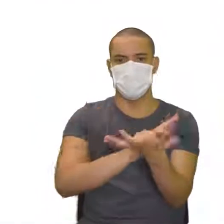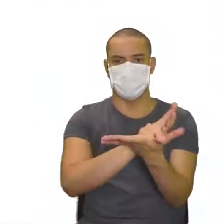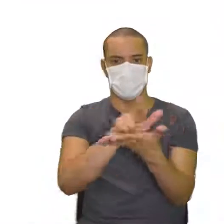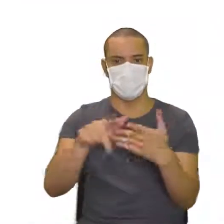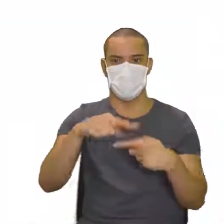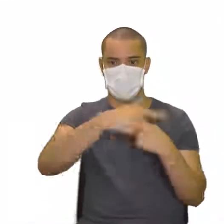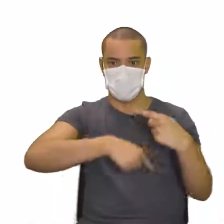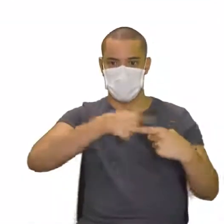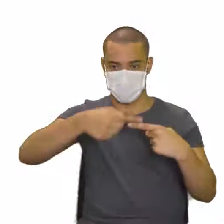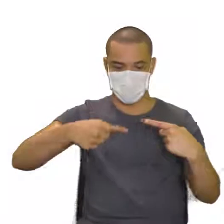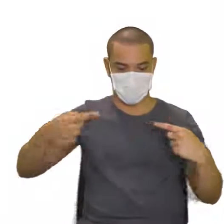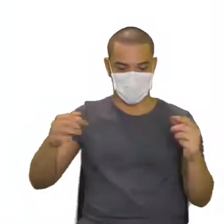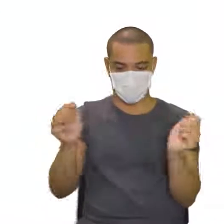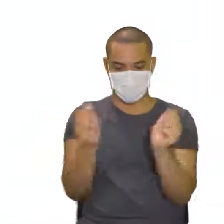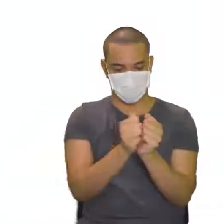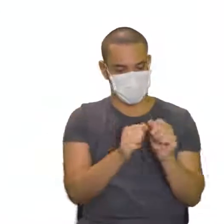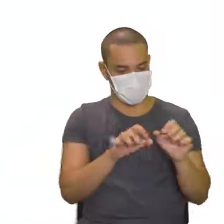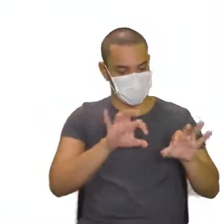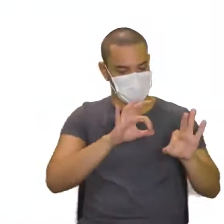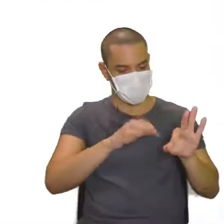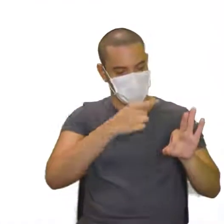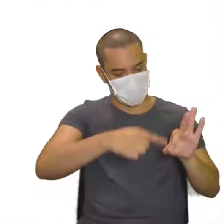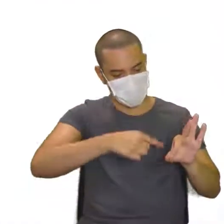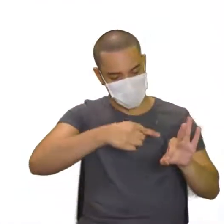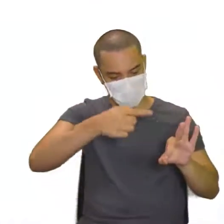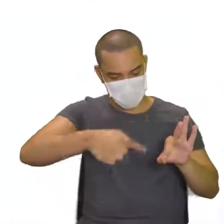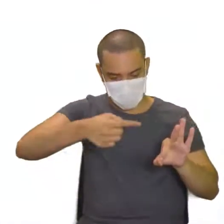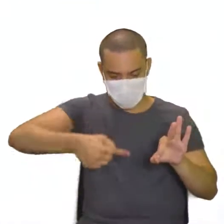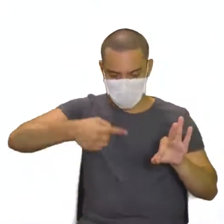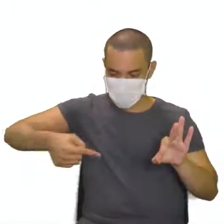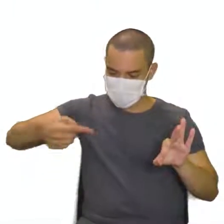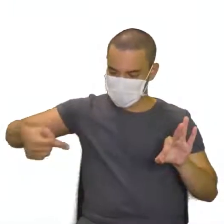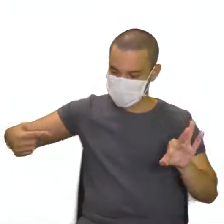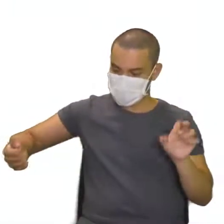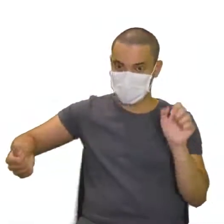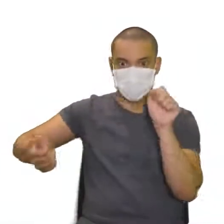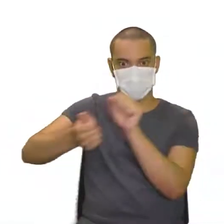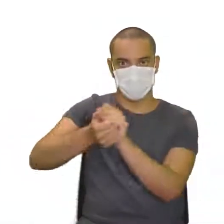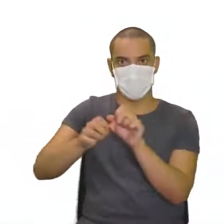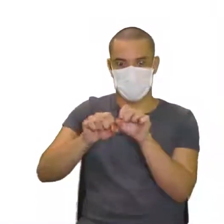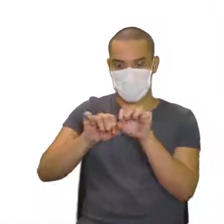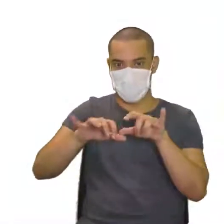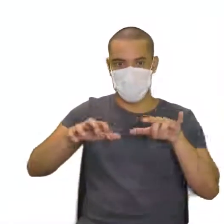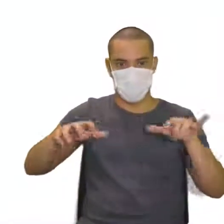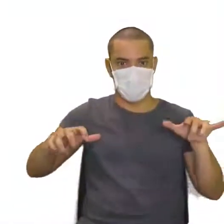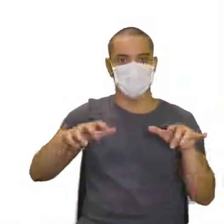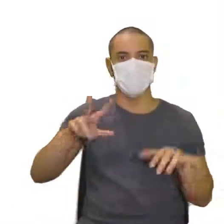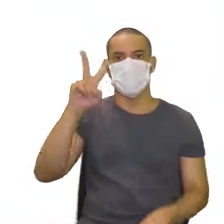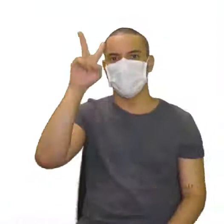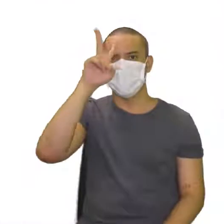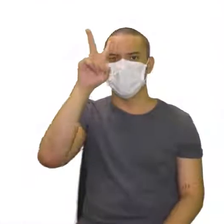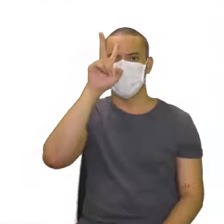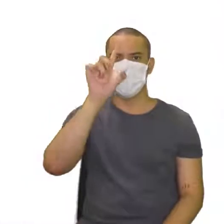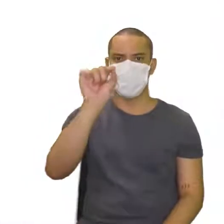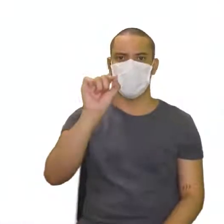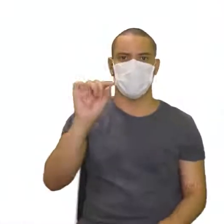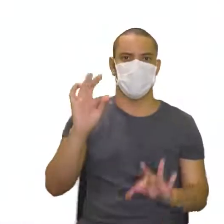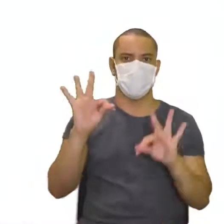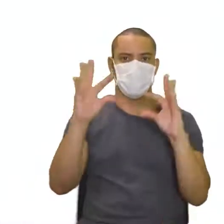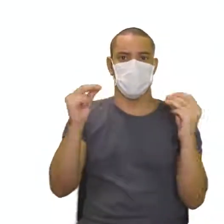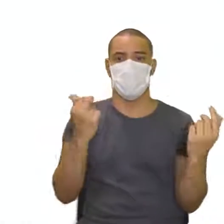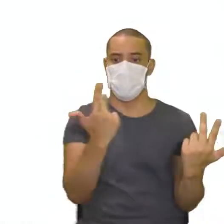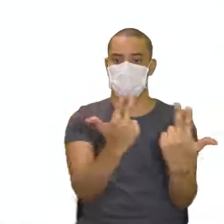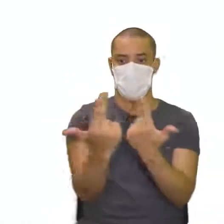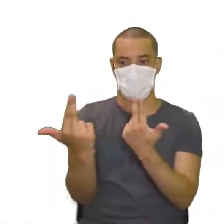espiras justapostas, ou seja, são várias espiras enroladas, ok? Lembrando que essas espiras são todas